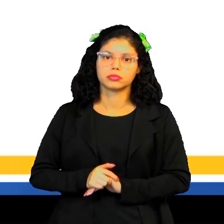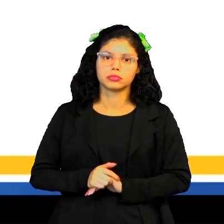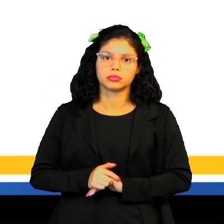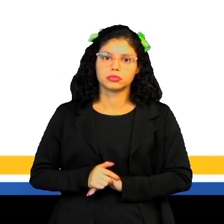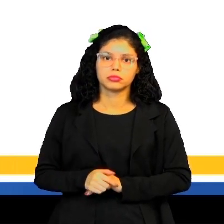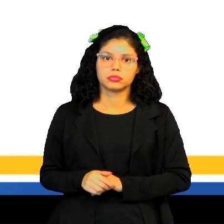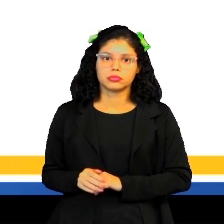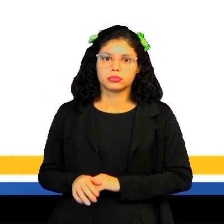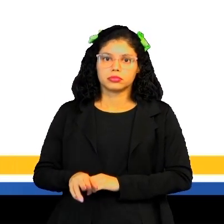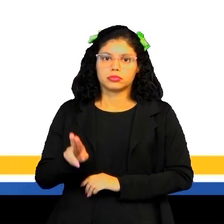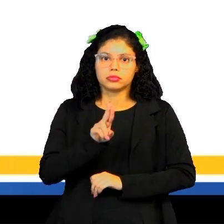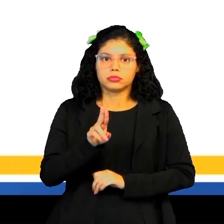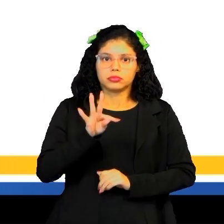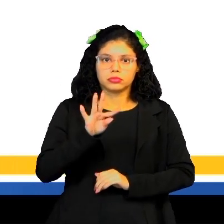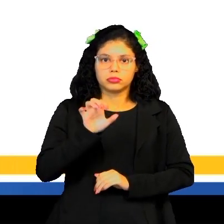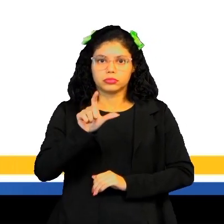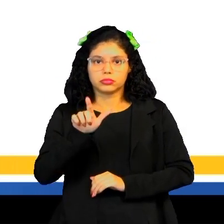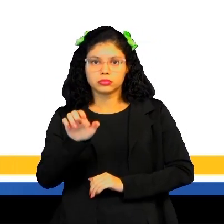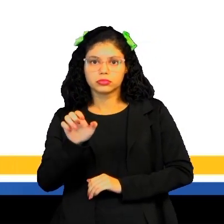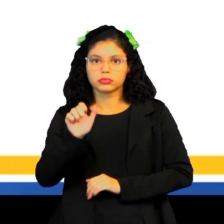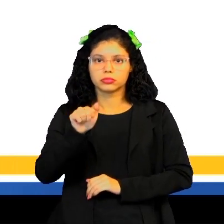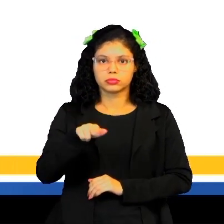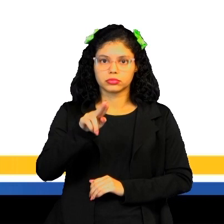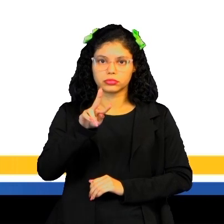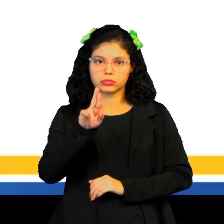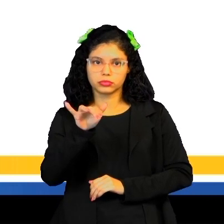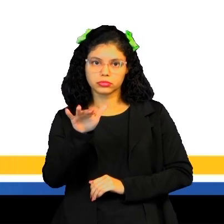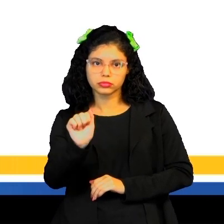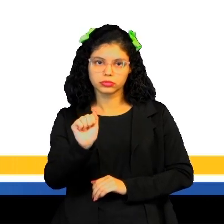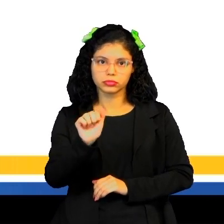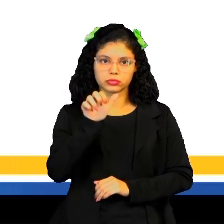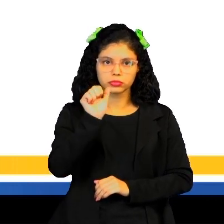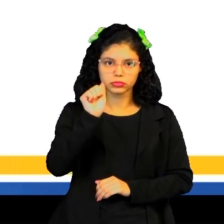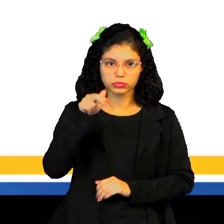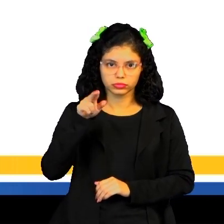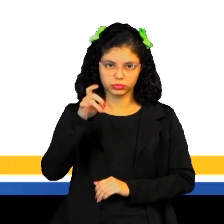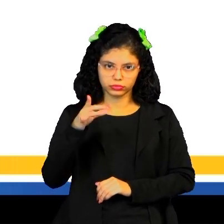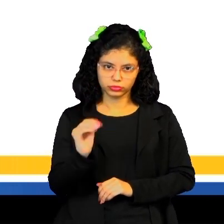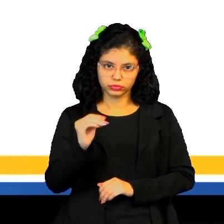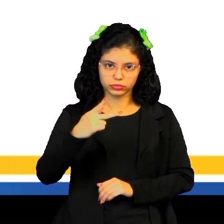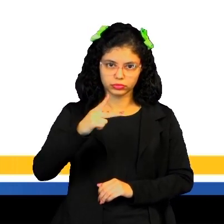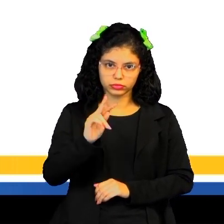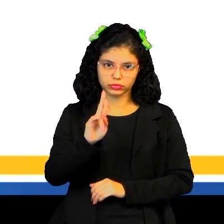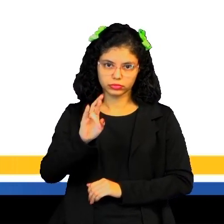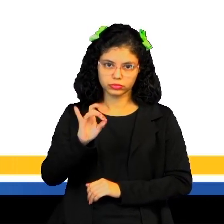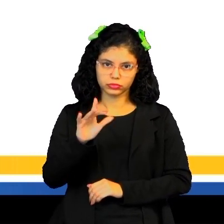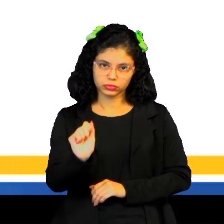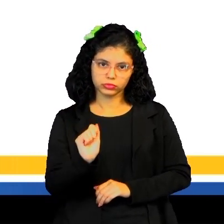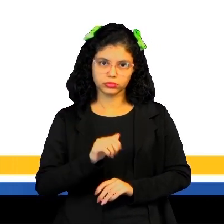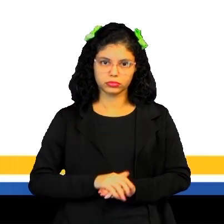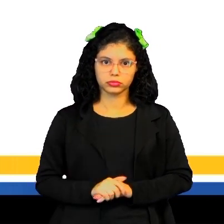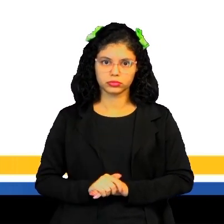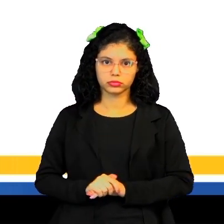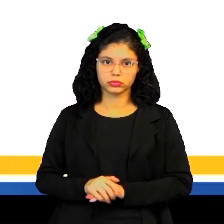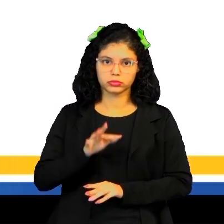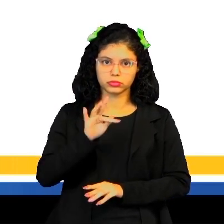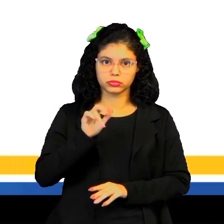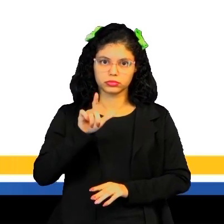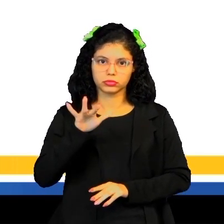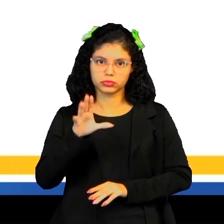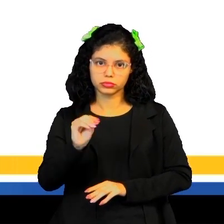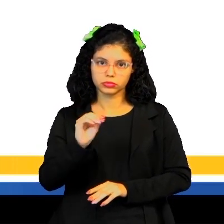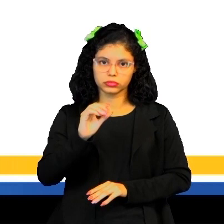tem nomes como Tales de Mileto, Anaxágoras, Anaximandro, Pitágoras,